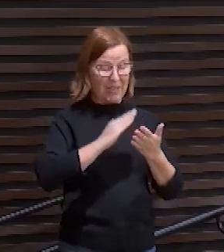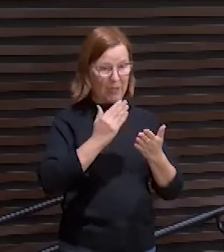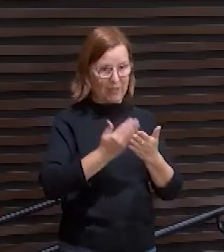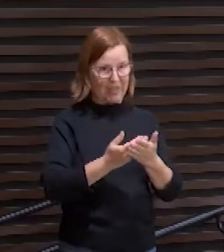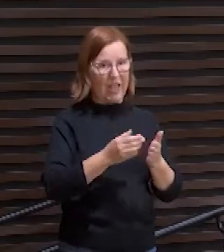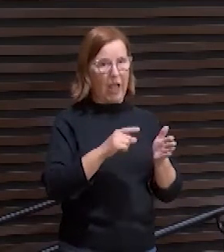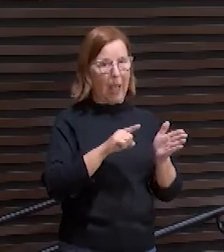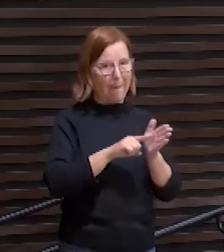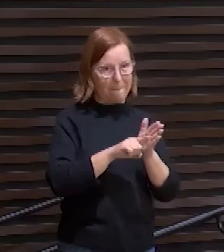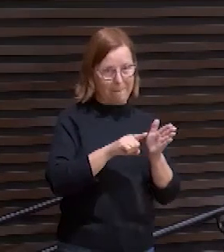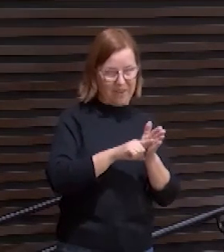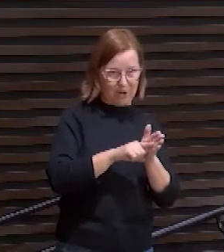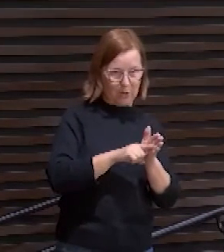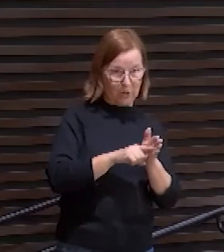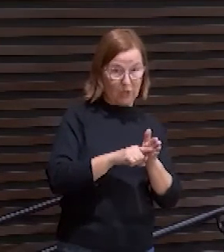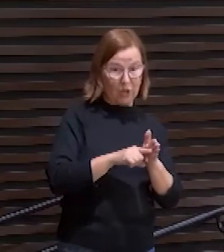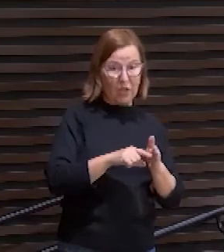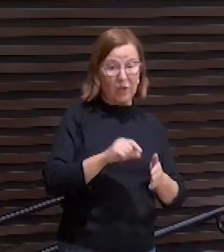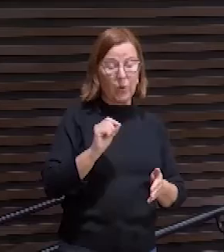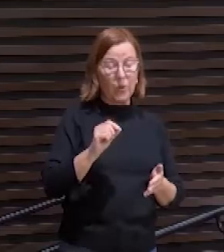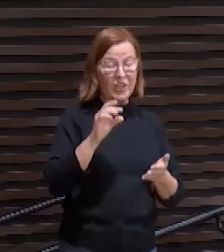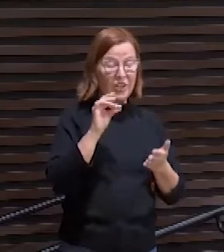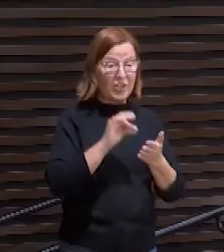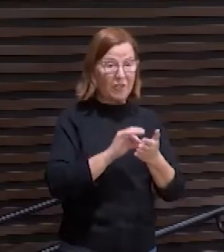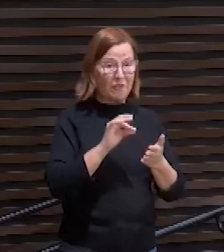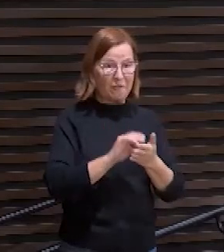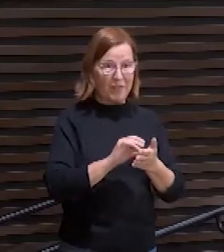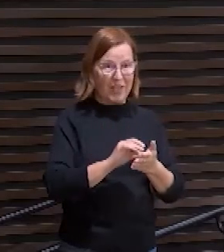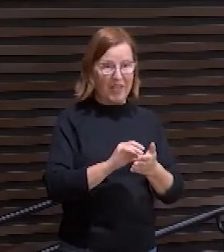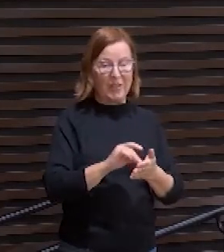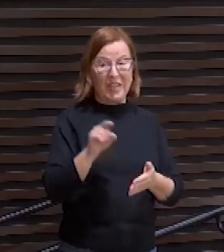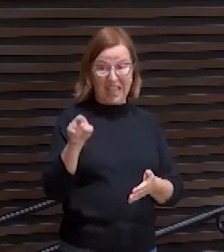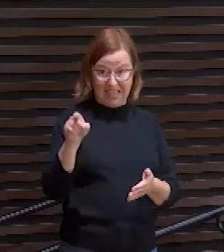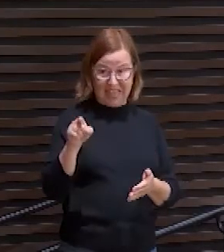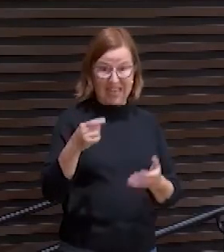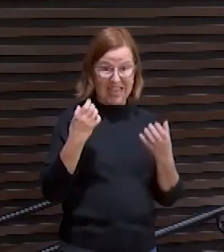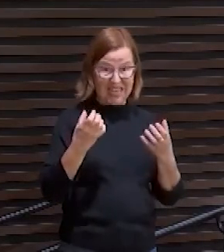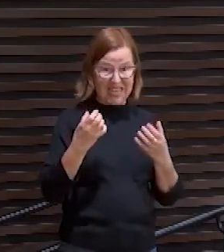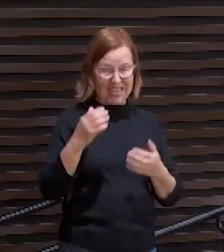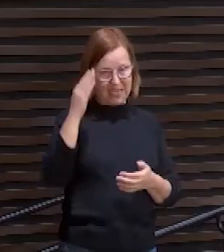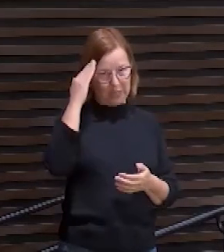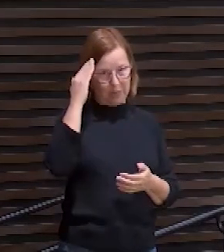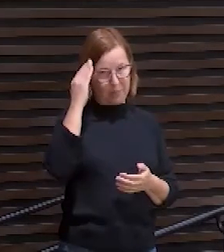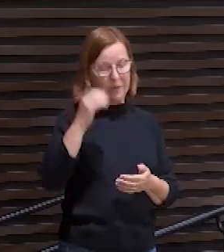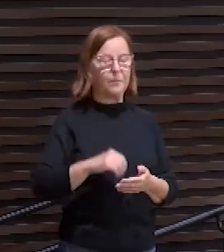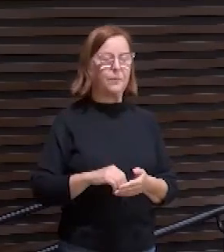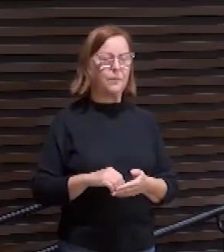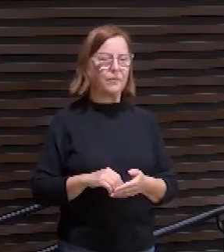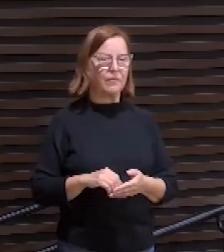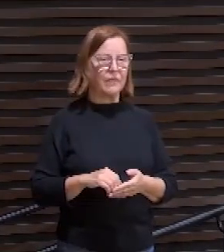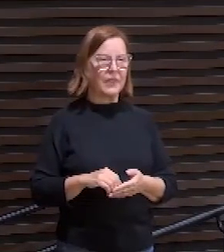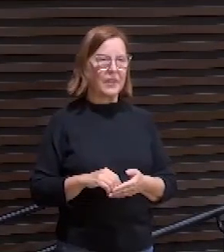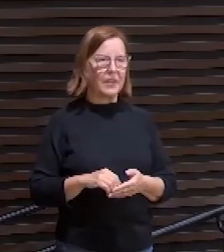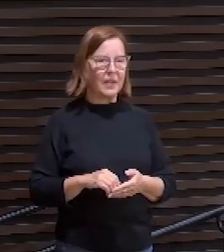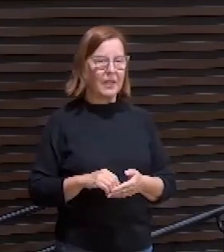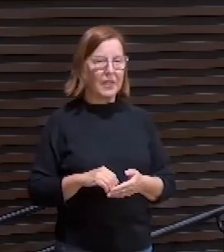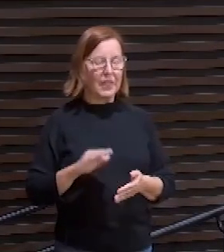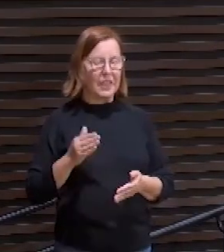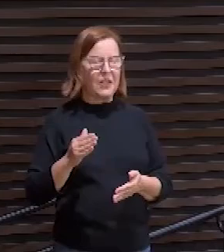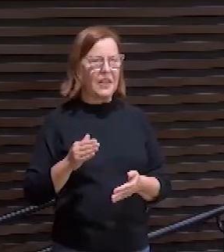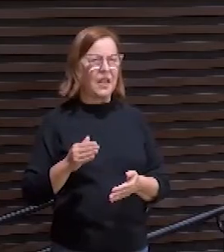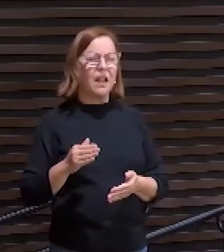ele de fato gostaria de saber de Jesus era o seguinte: Jesus, qual é a obra que eu preciso fazer para que eu